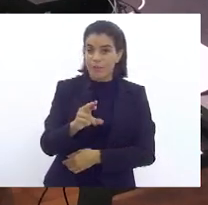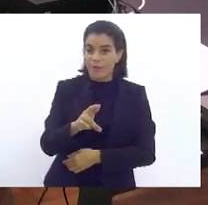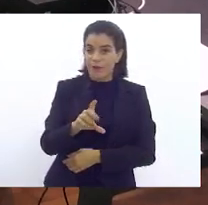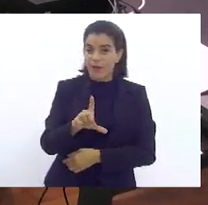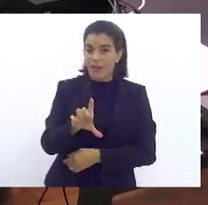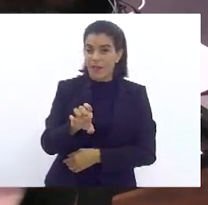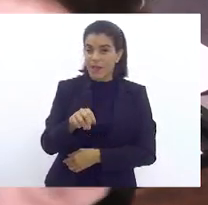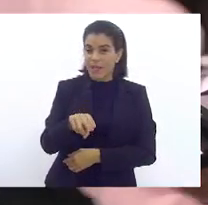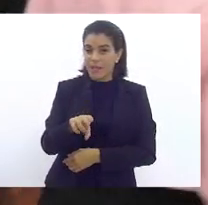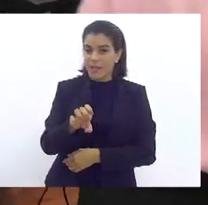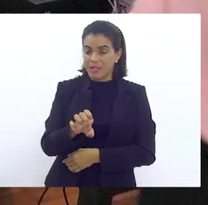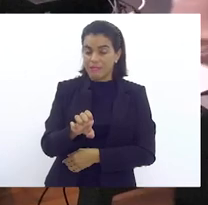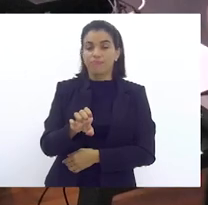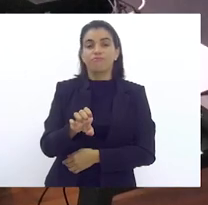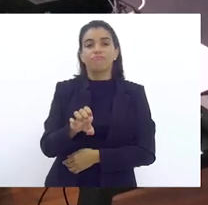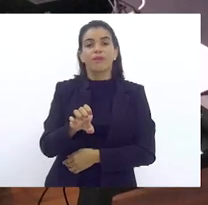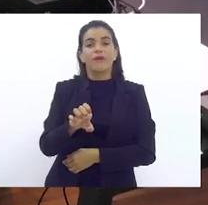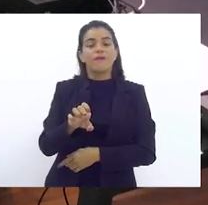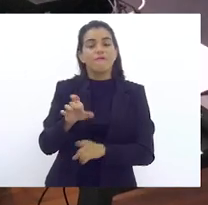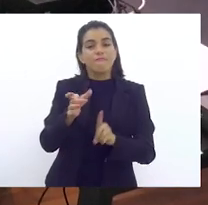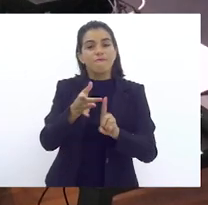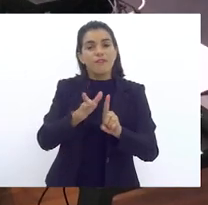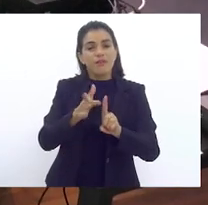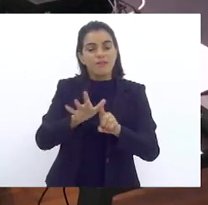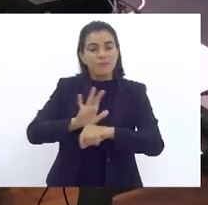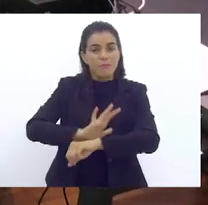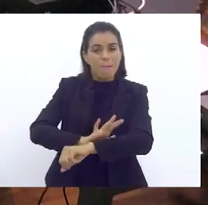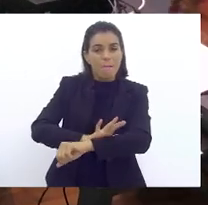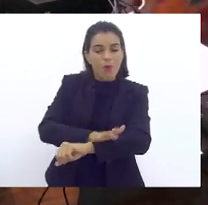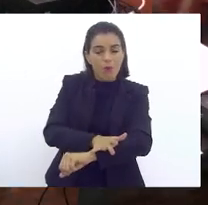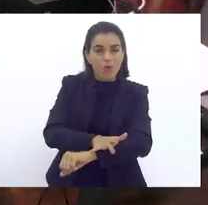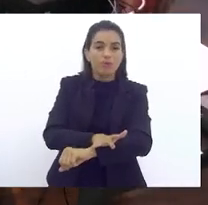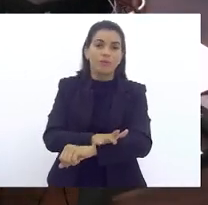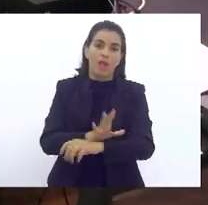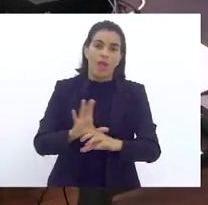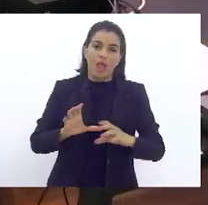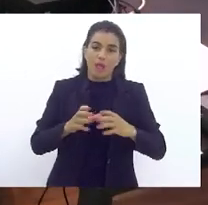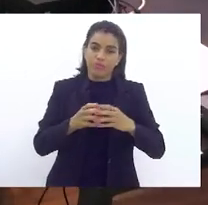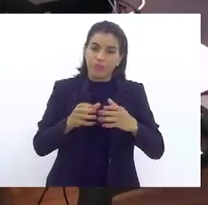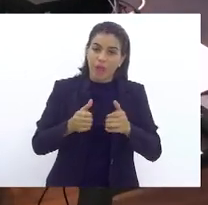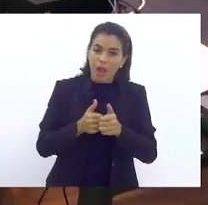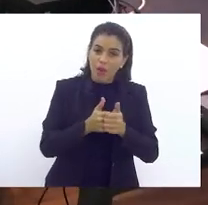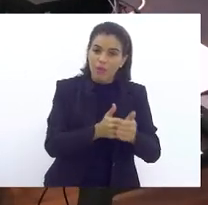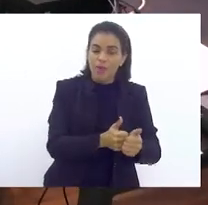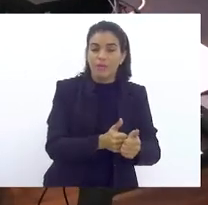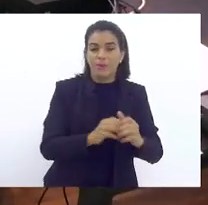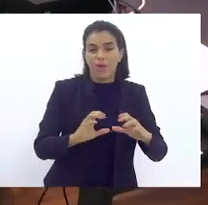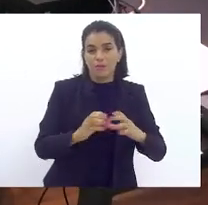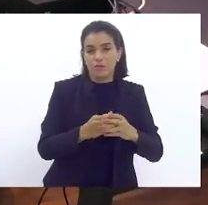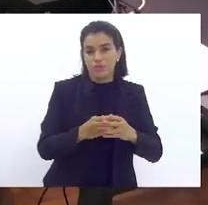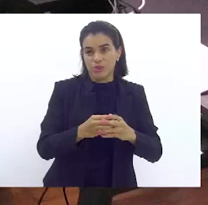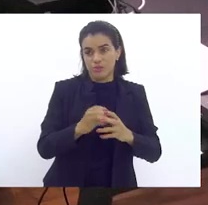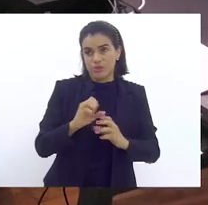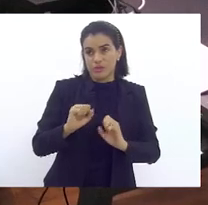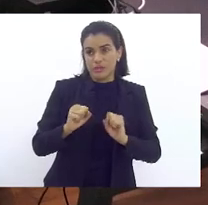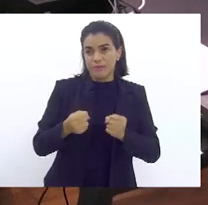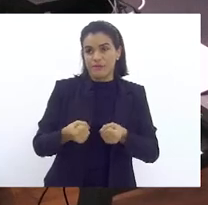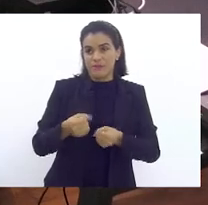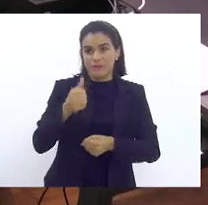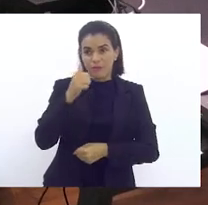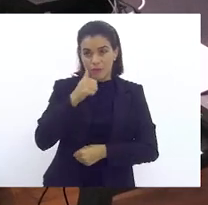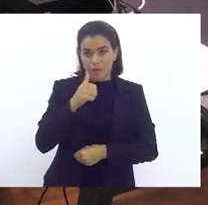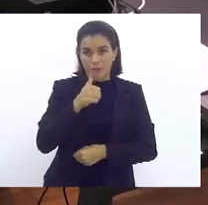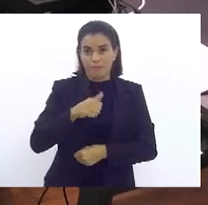de racismo acompanhada também pela comissão de defesa dos direitos da mulher convido a